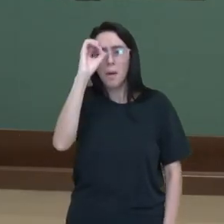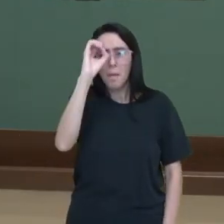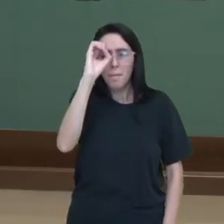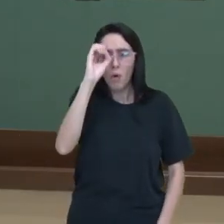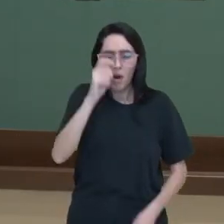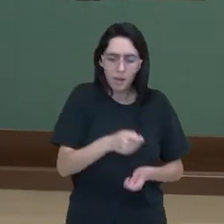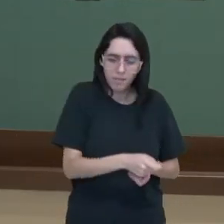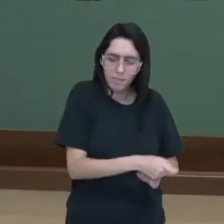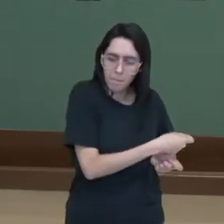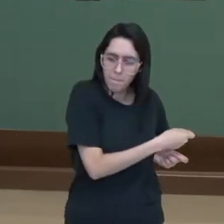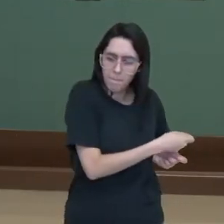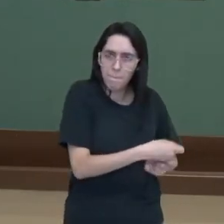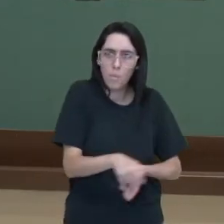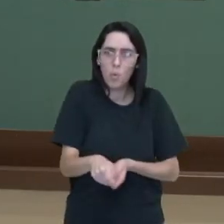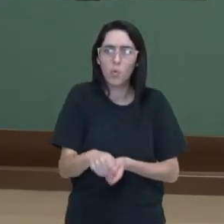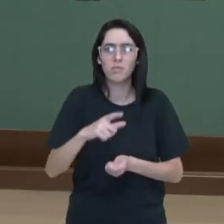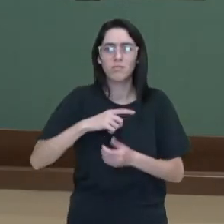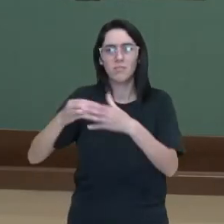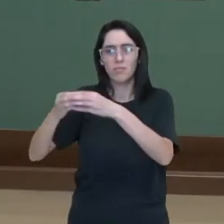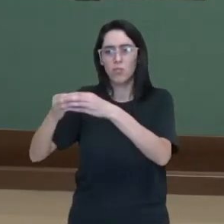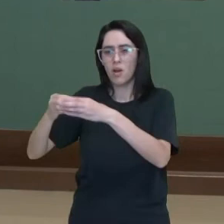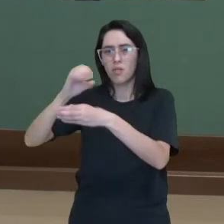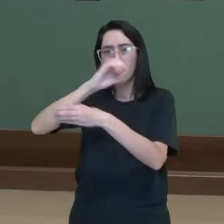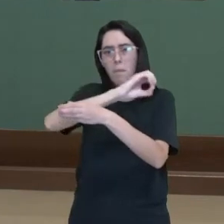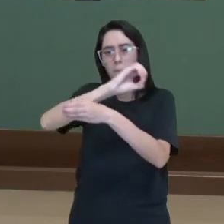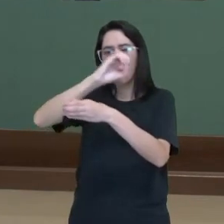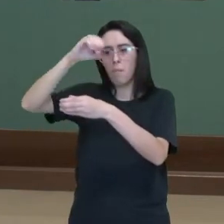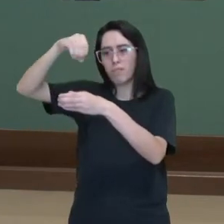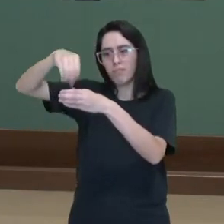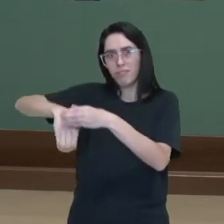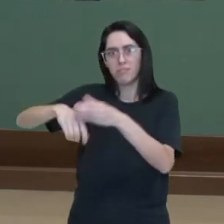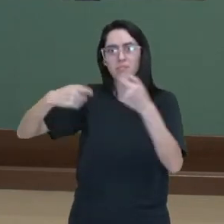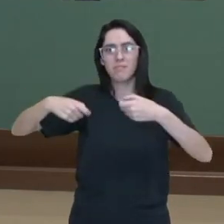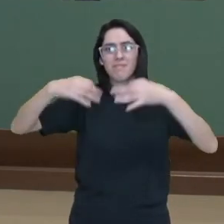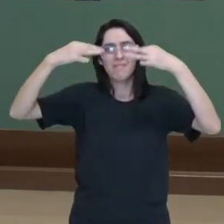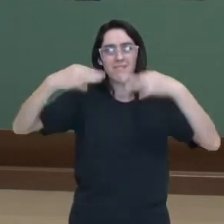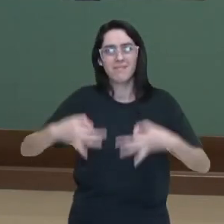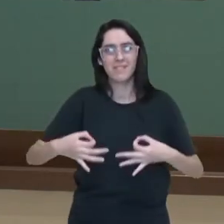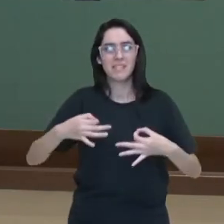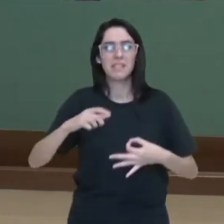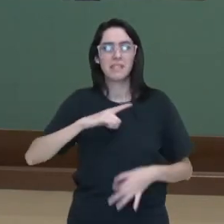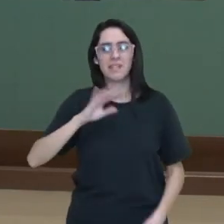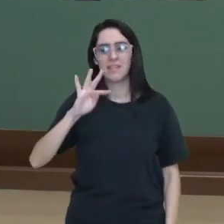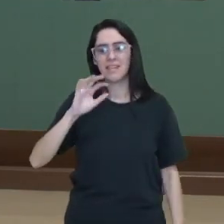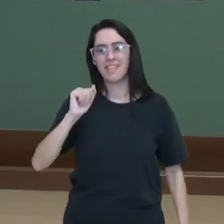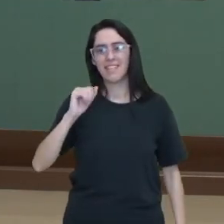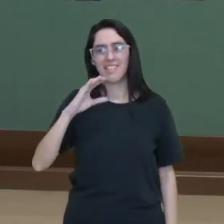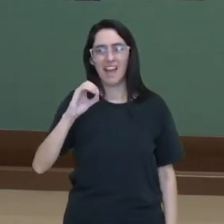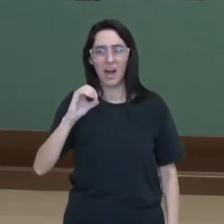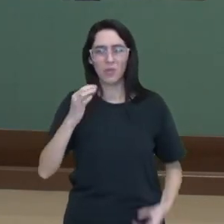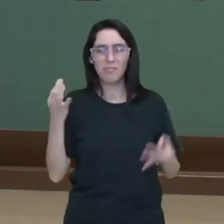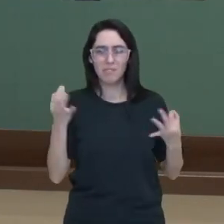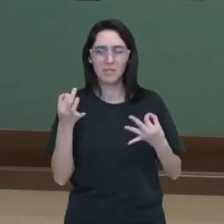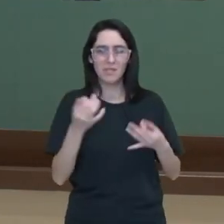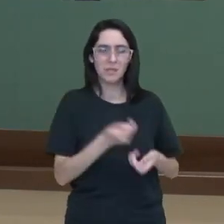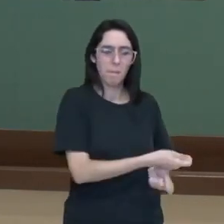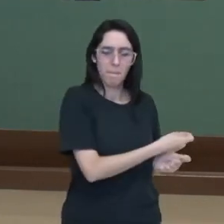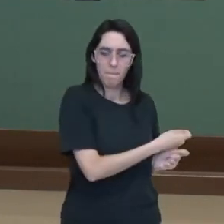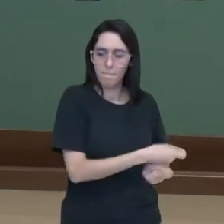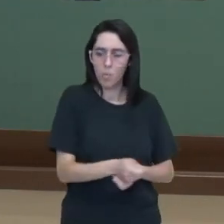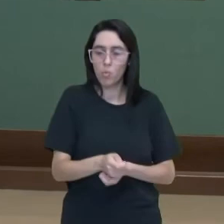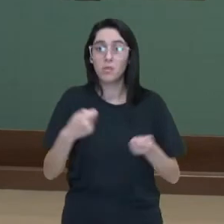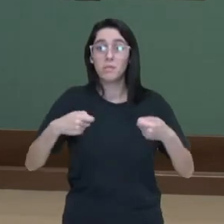no buraco, em vários buracos, na verdade, no campo, utilizando tacos para conduzir essa bolinha. E o objetivo é